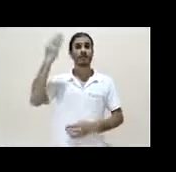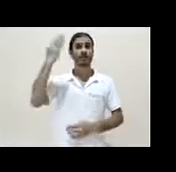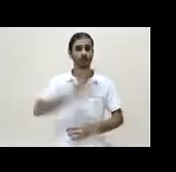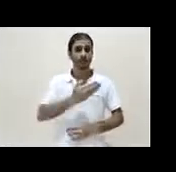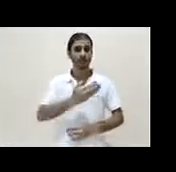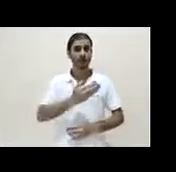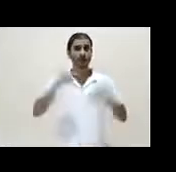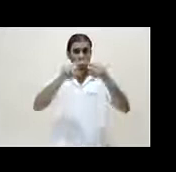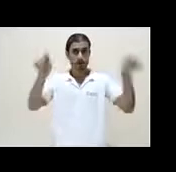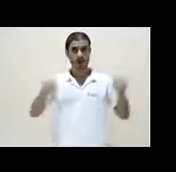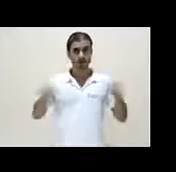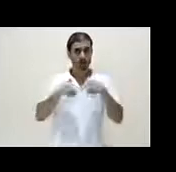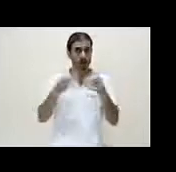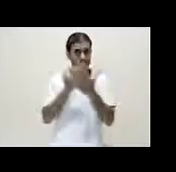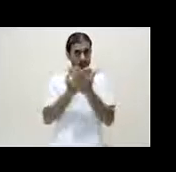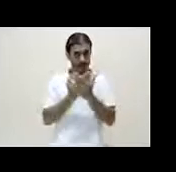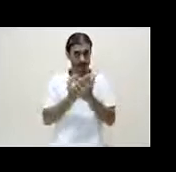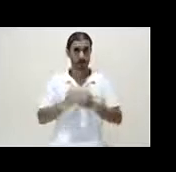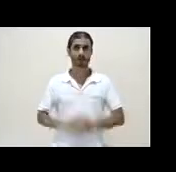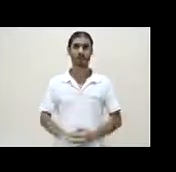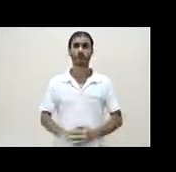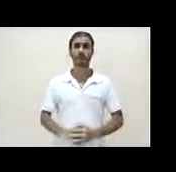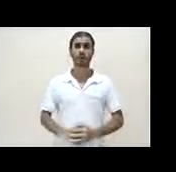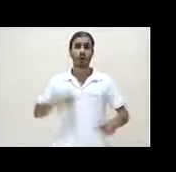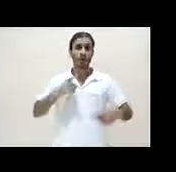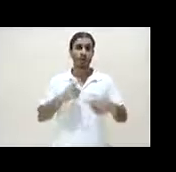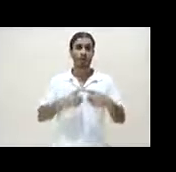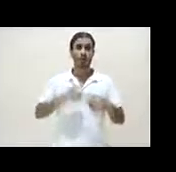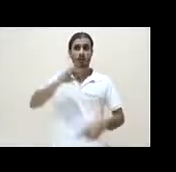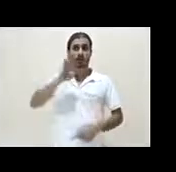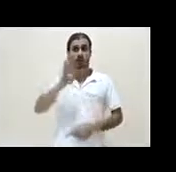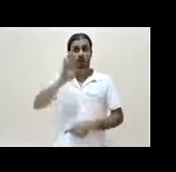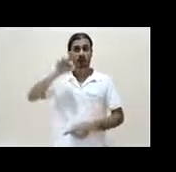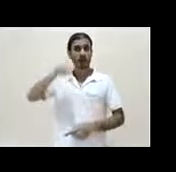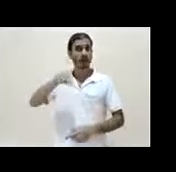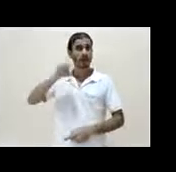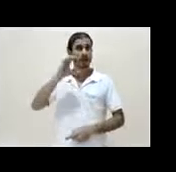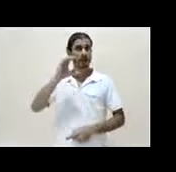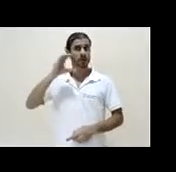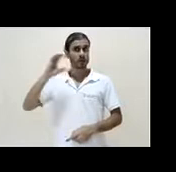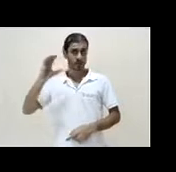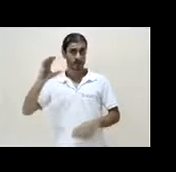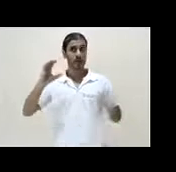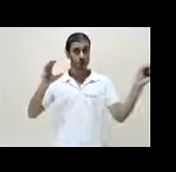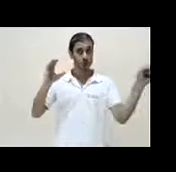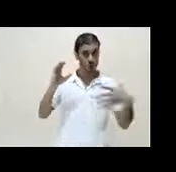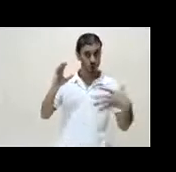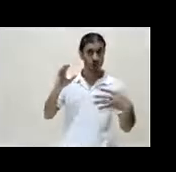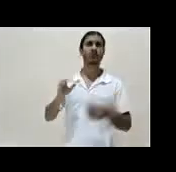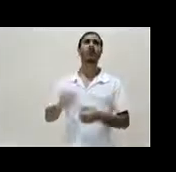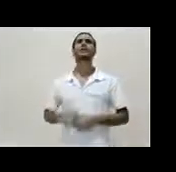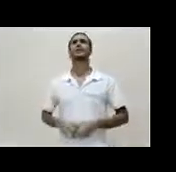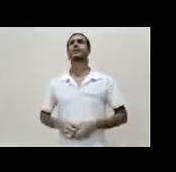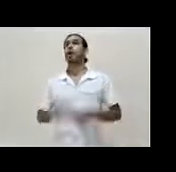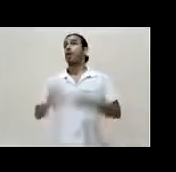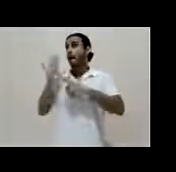sala de aula. Porque a BNCC, né, a nova BNCC, ela fala que ela